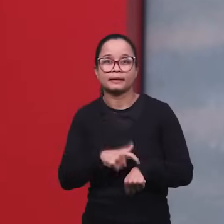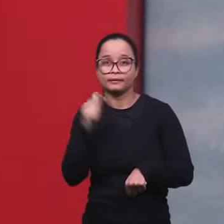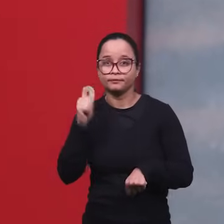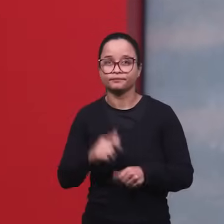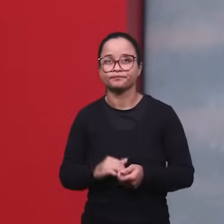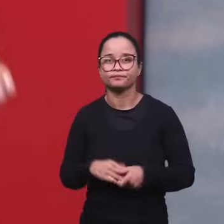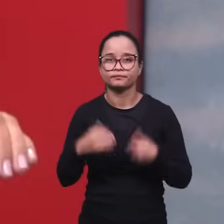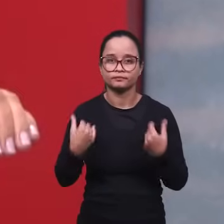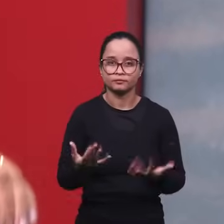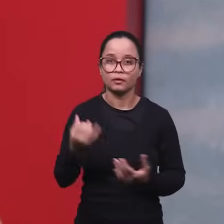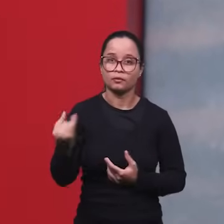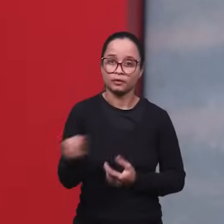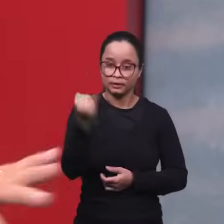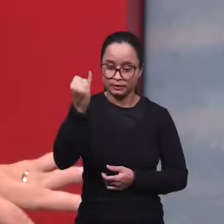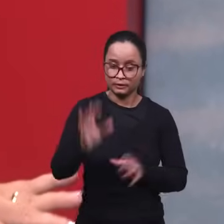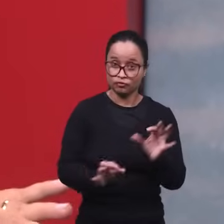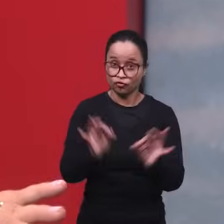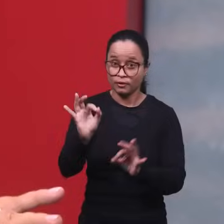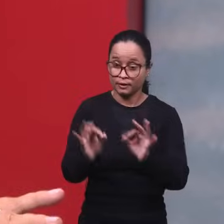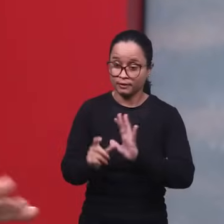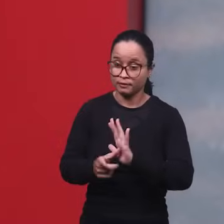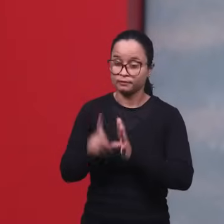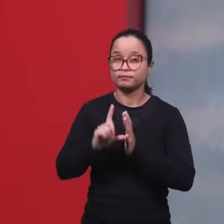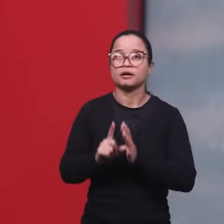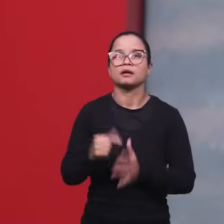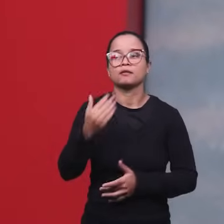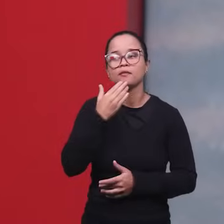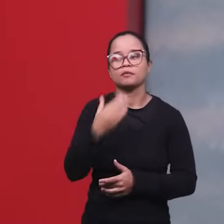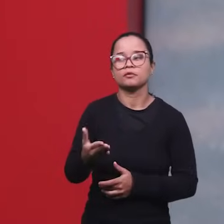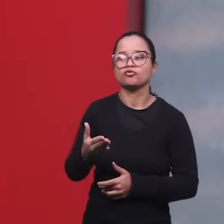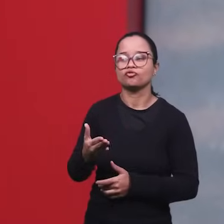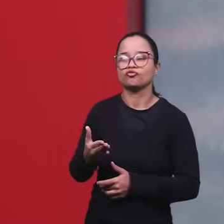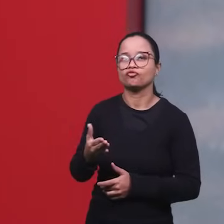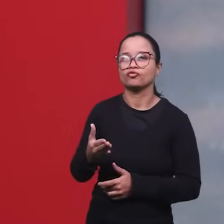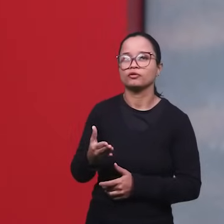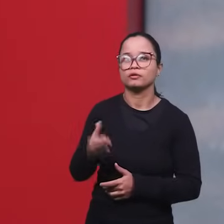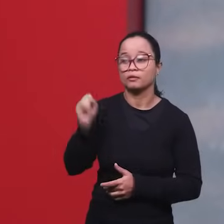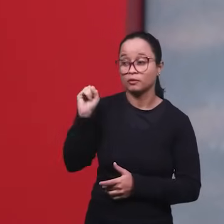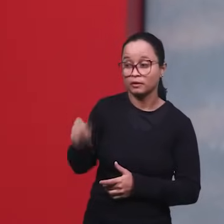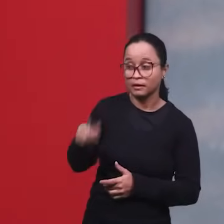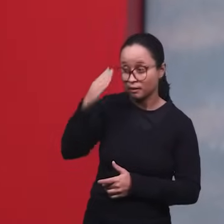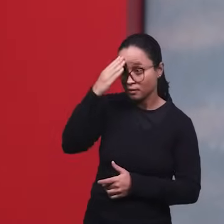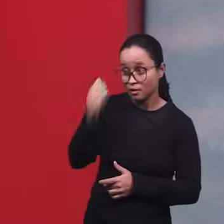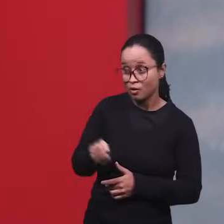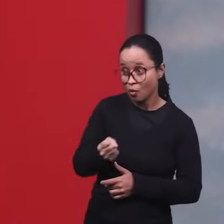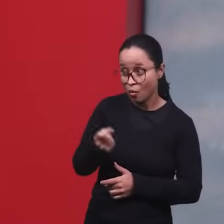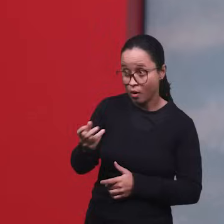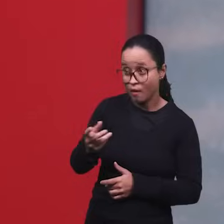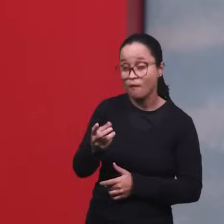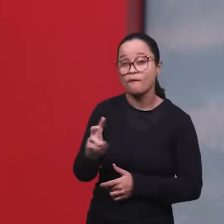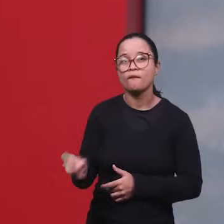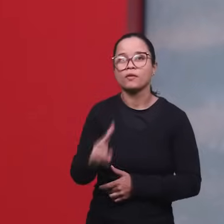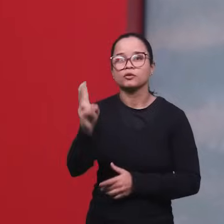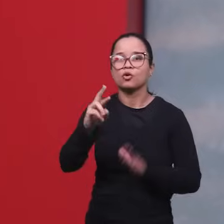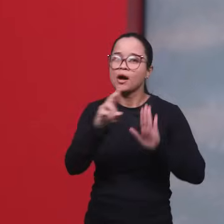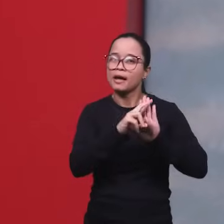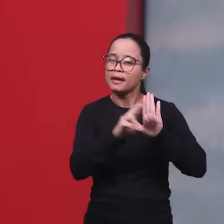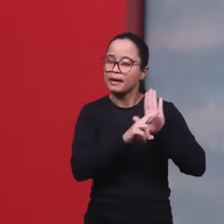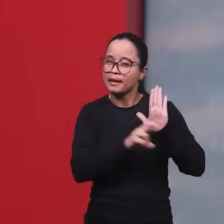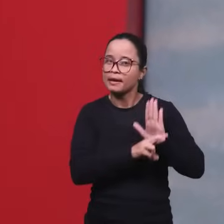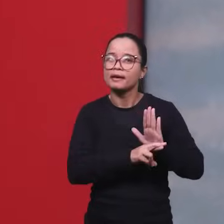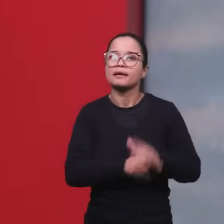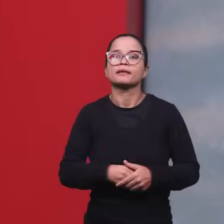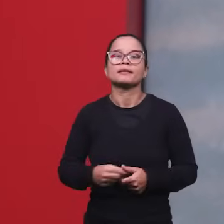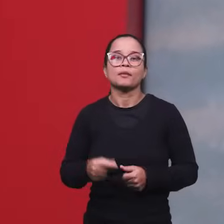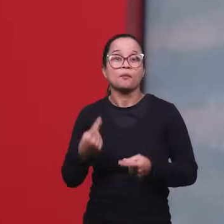hora. Então essa é a importância de planejar antes. Porque quando eu vou pedir minha aposentadoria, eu já sei quanto eu vou ganhar, sei tudo, já sei quais as regras, porque